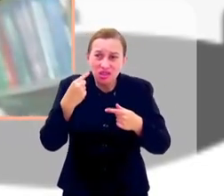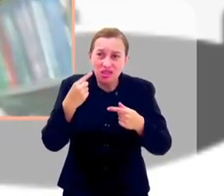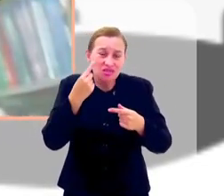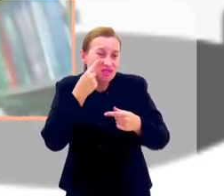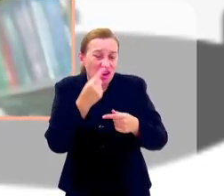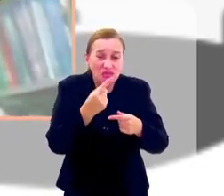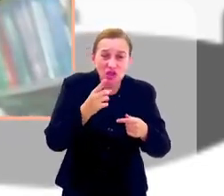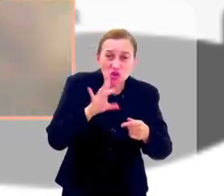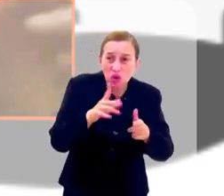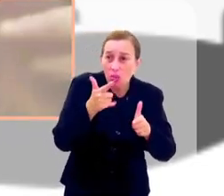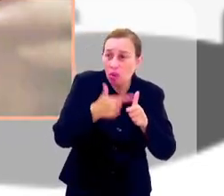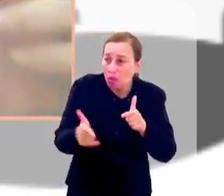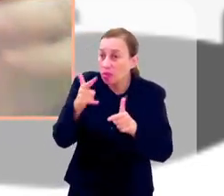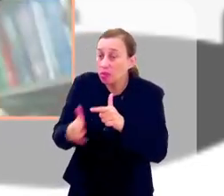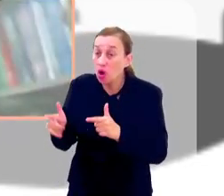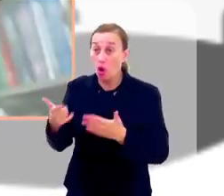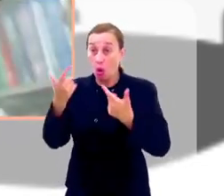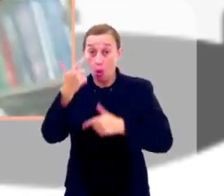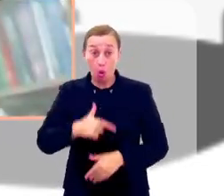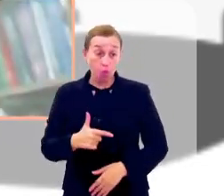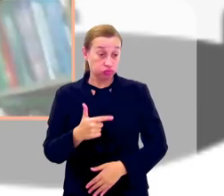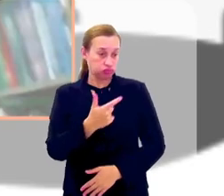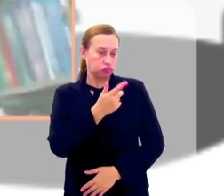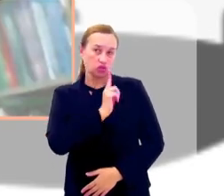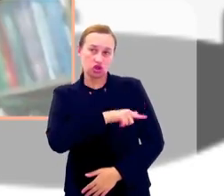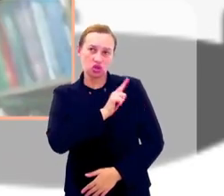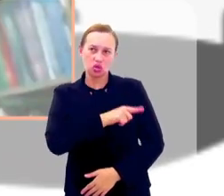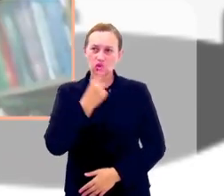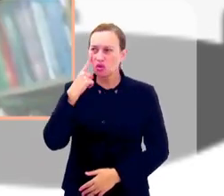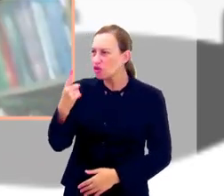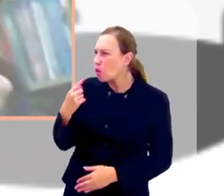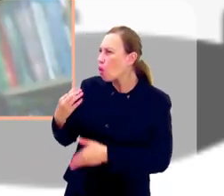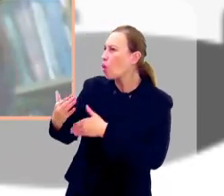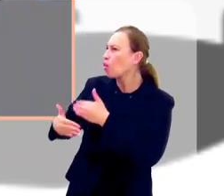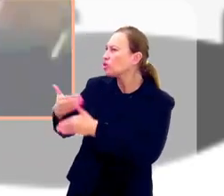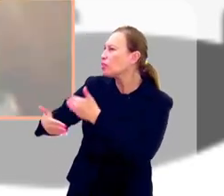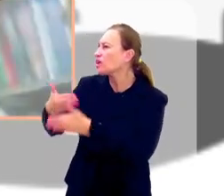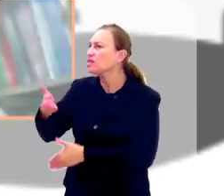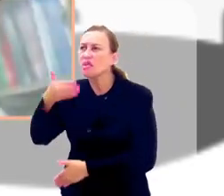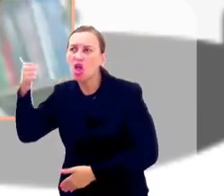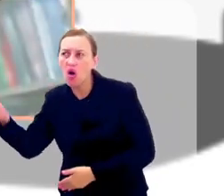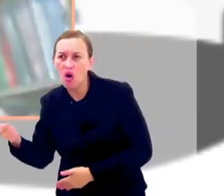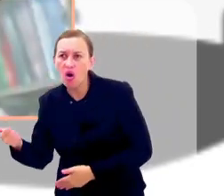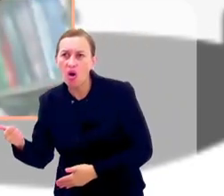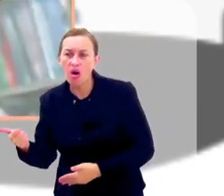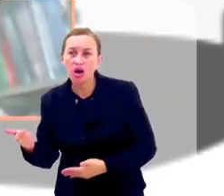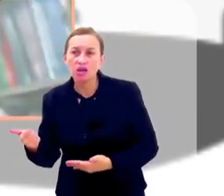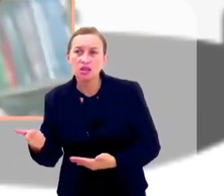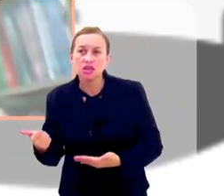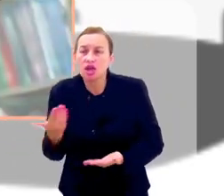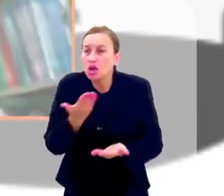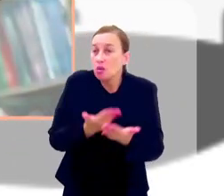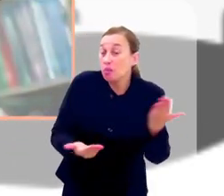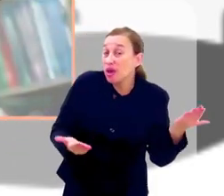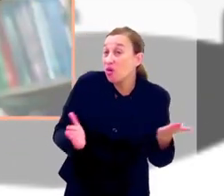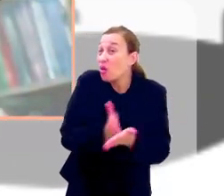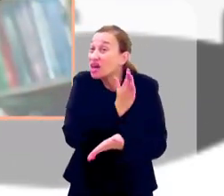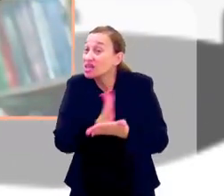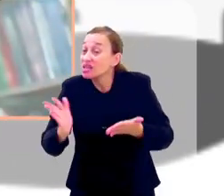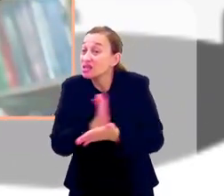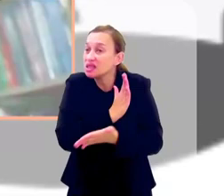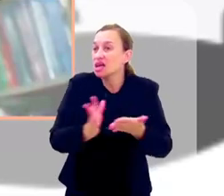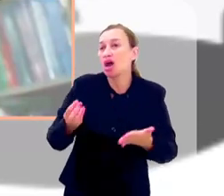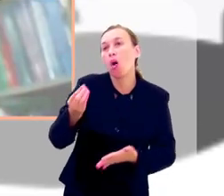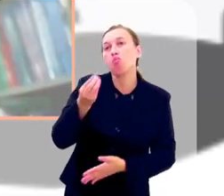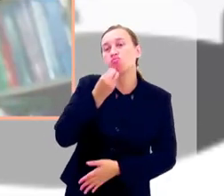ficar buscando o tempo todo o problema. Eu hoje sou gestora, eu estou o tempo todo olhando para ver como é que meu processo pode ser melhor. E aí eu perco,